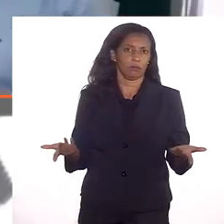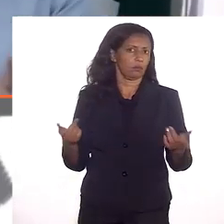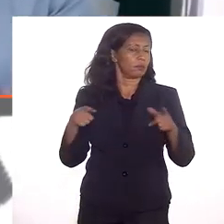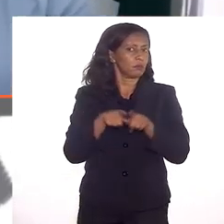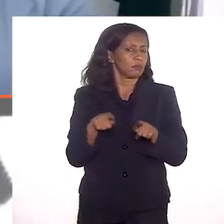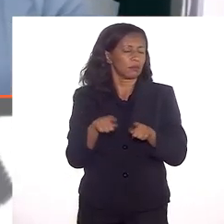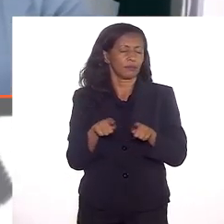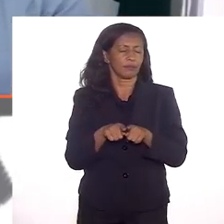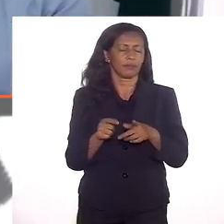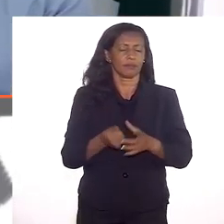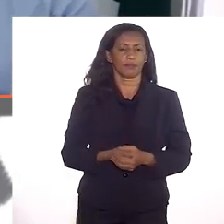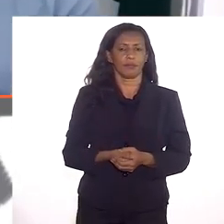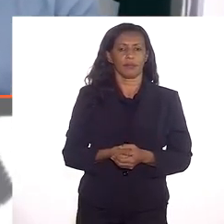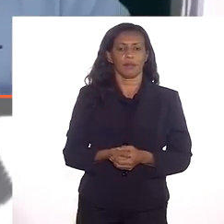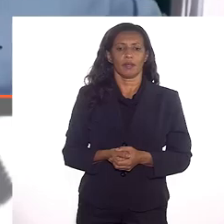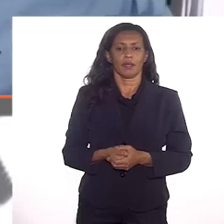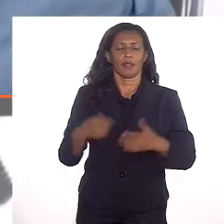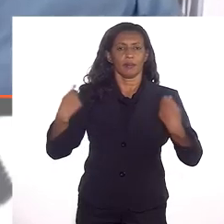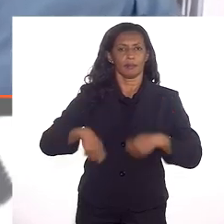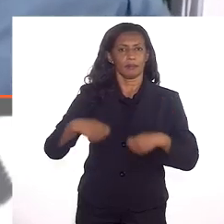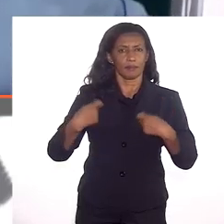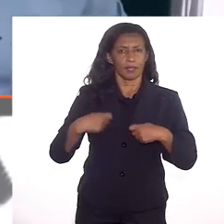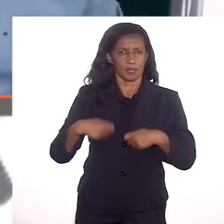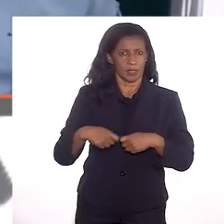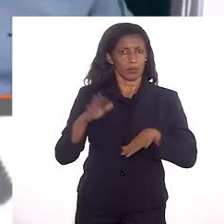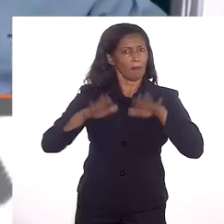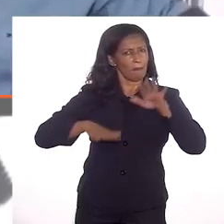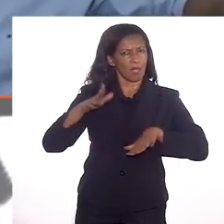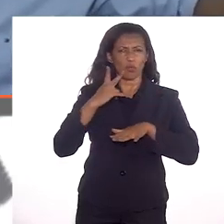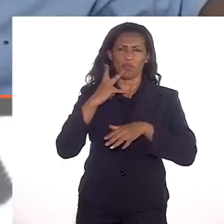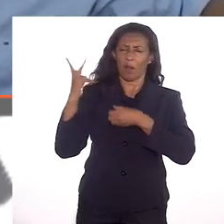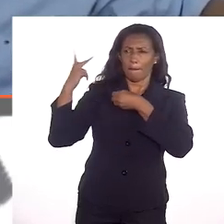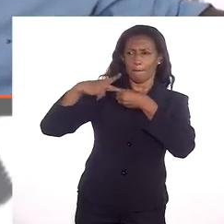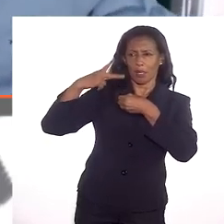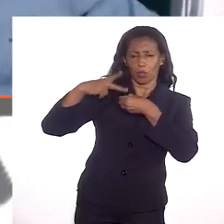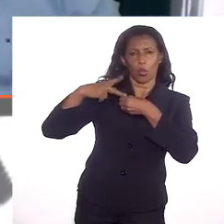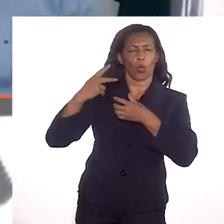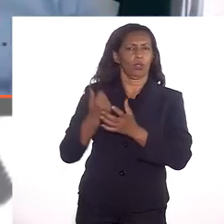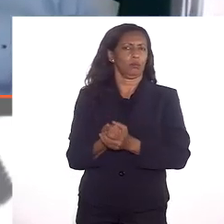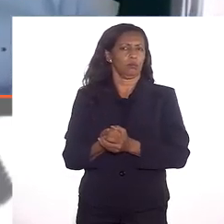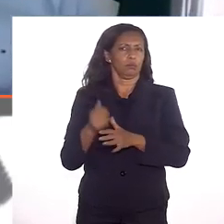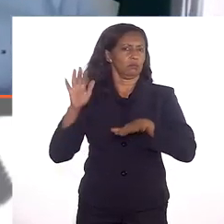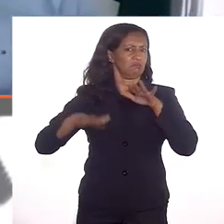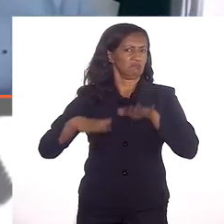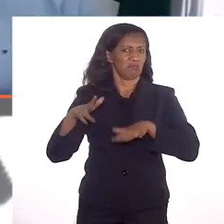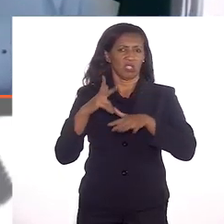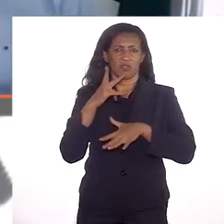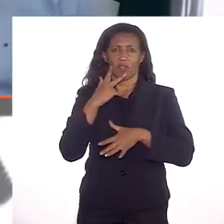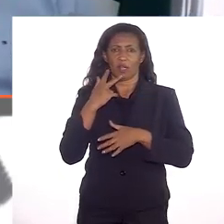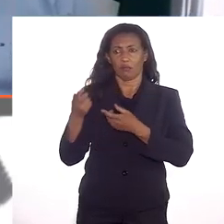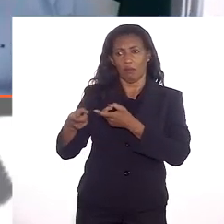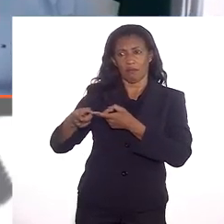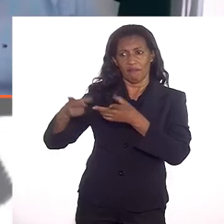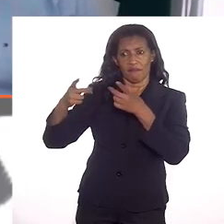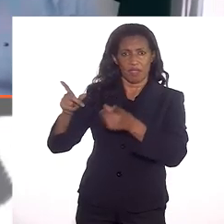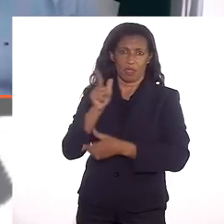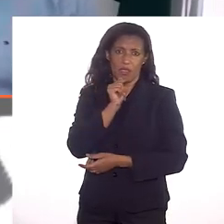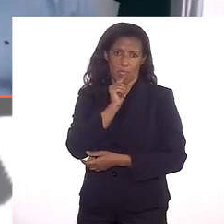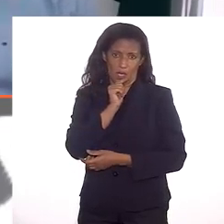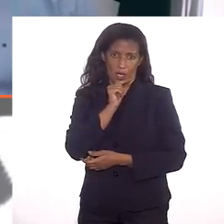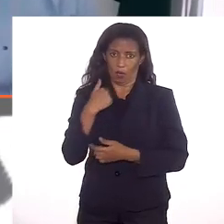Ou seja, além do que, é preciso, mesmo falando do petróleo, mesmo falando dessa receita eventual com o leilão da